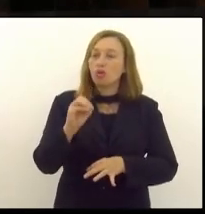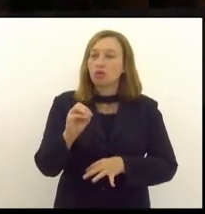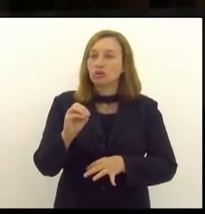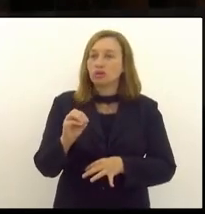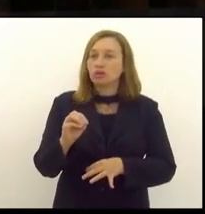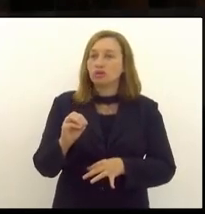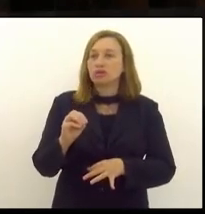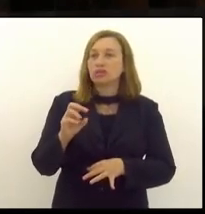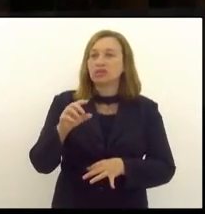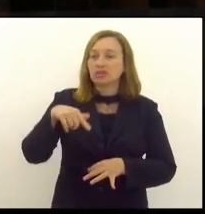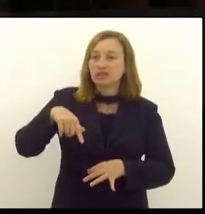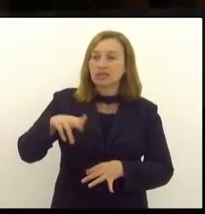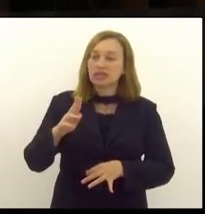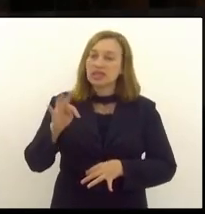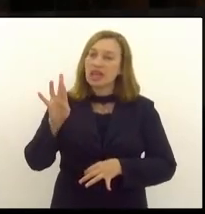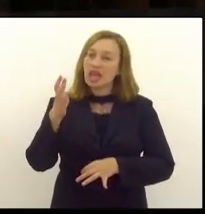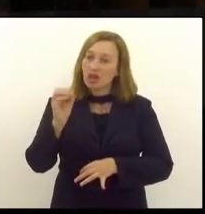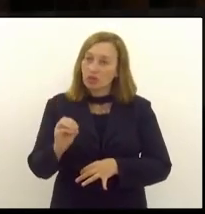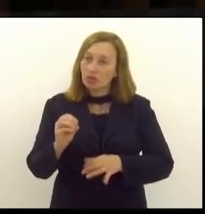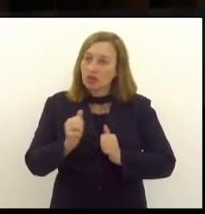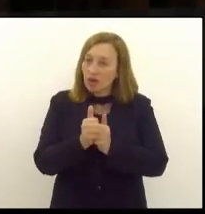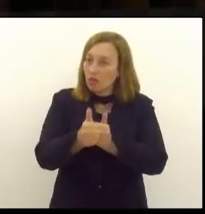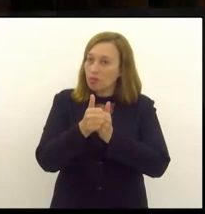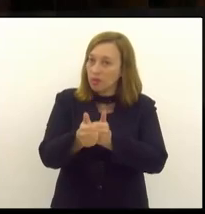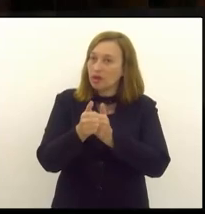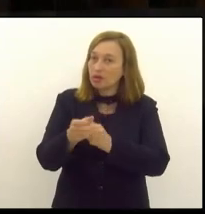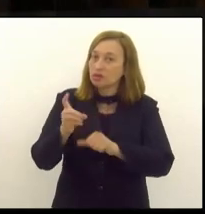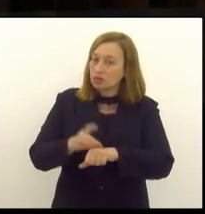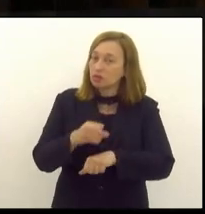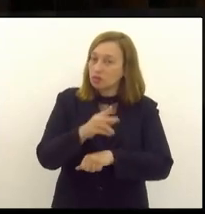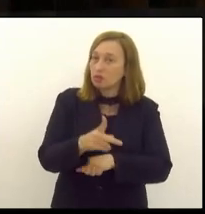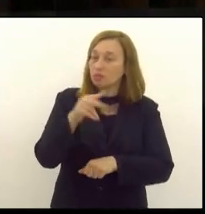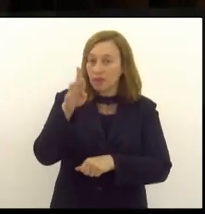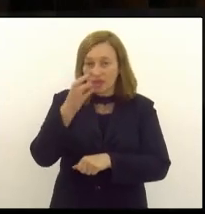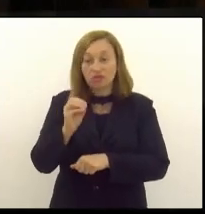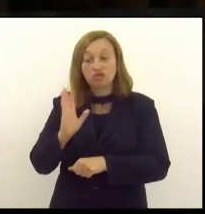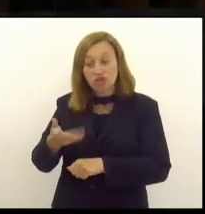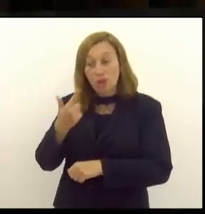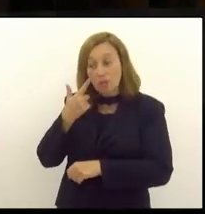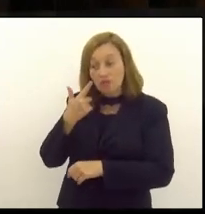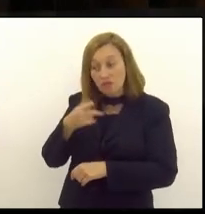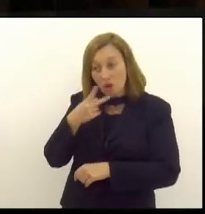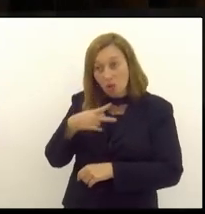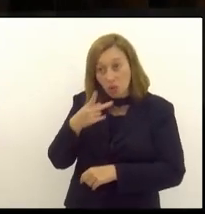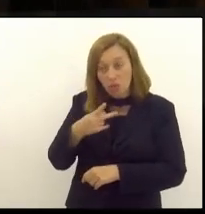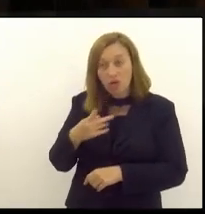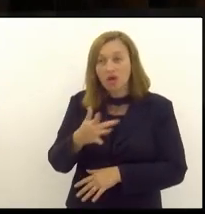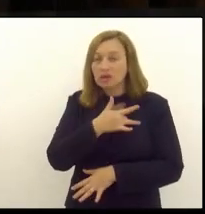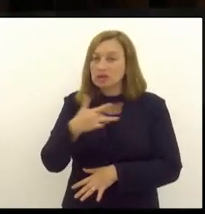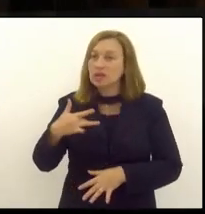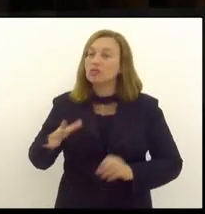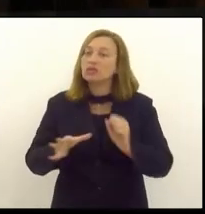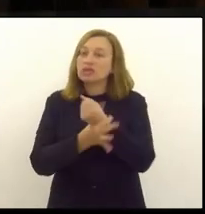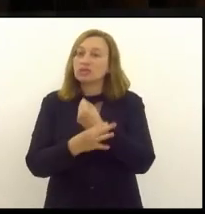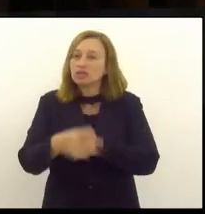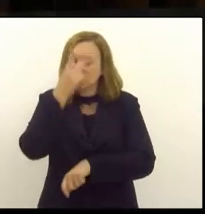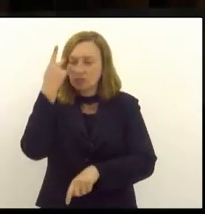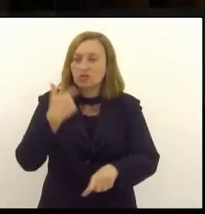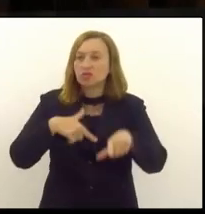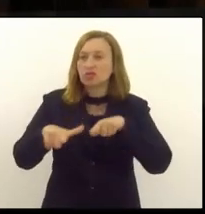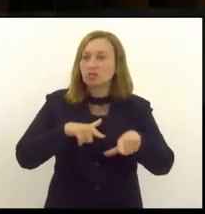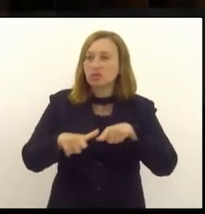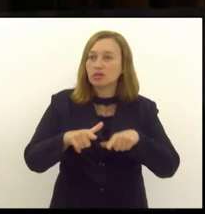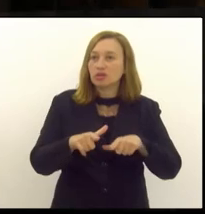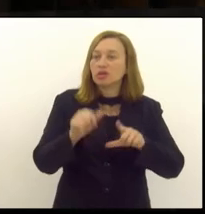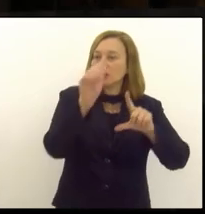acompanhou diuturnamente, doutor Pedro já testemunhou, a saúde e segurança dos trabalhadores das